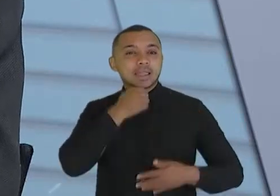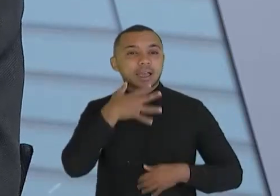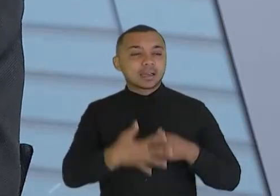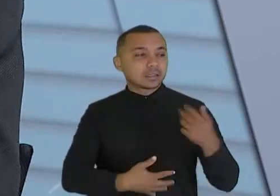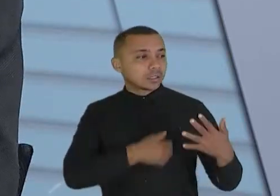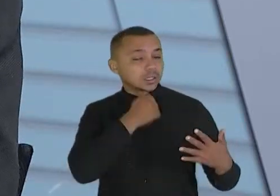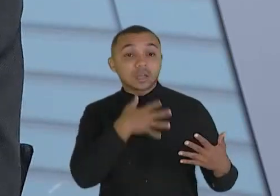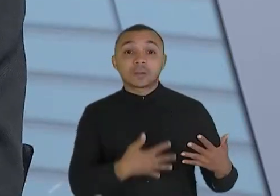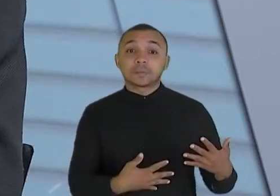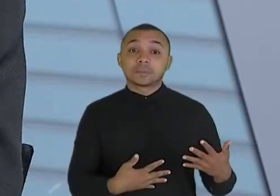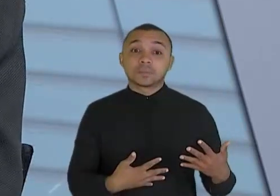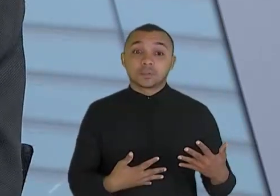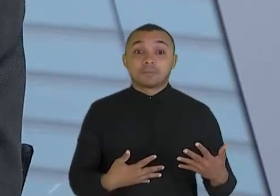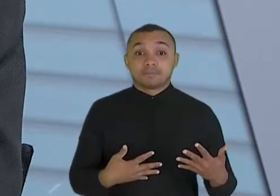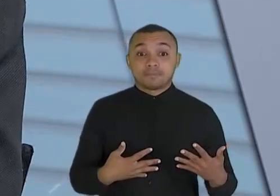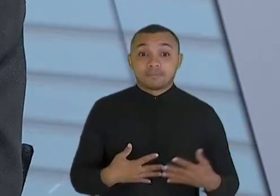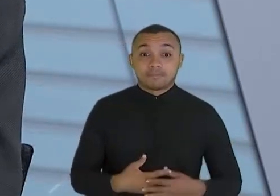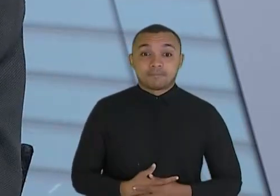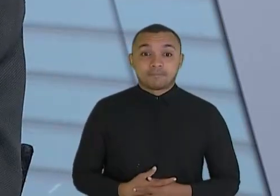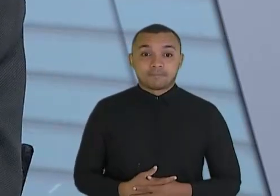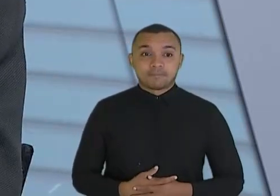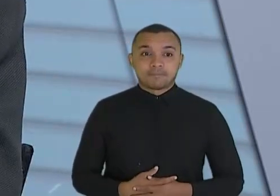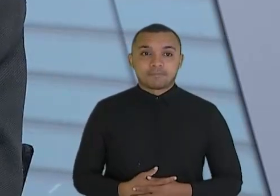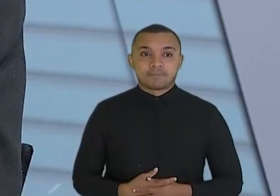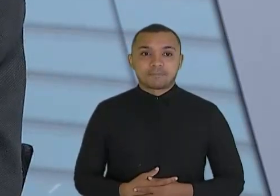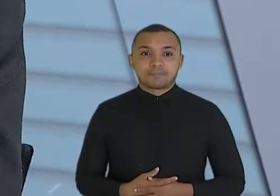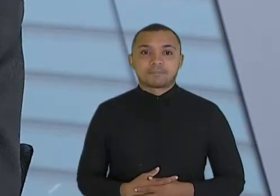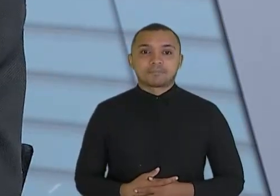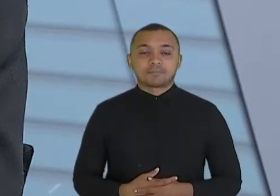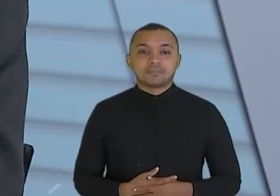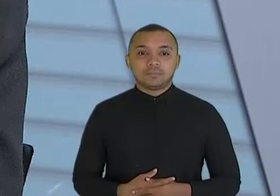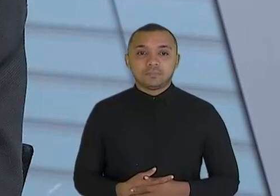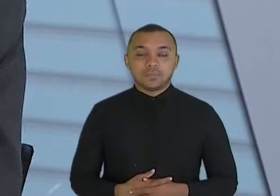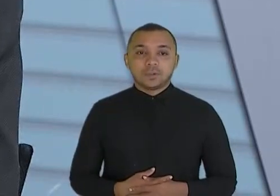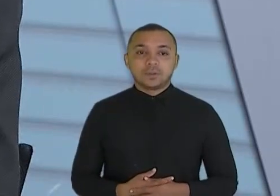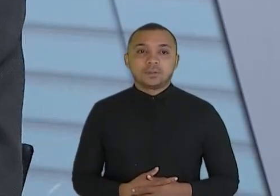fica, o representante